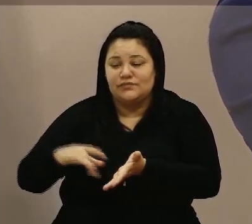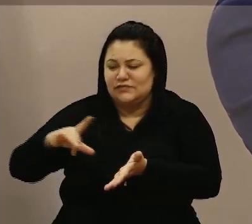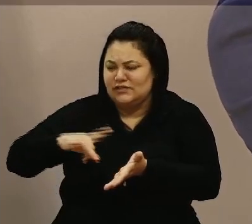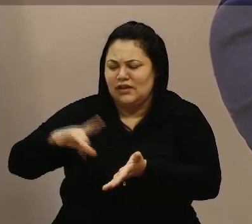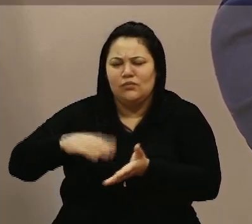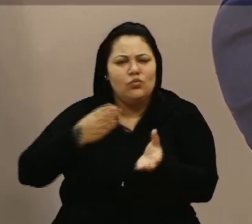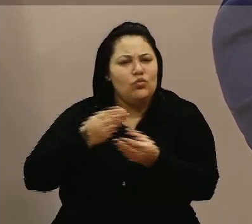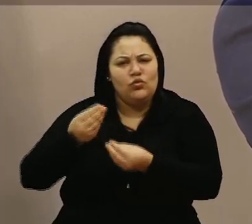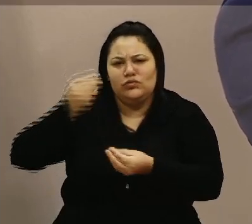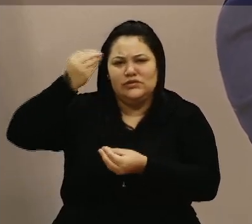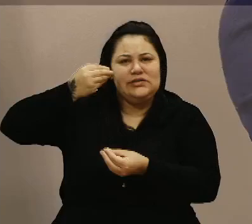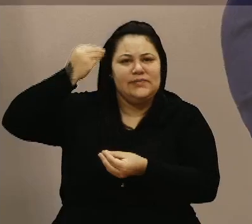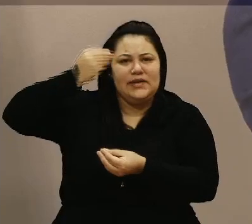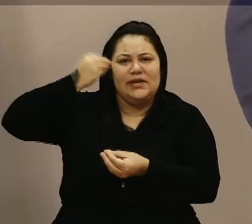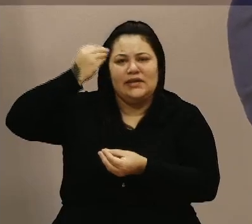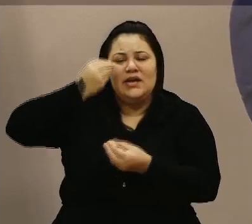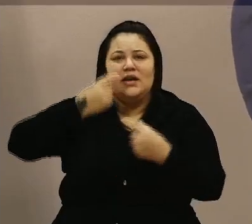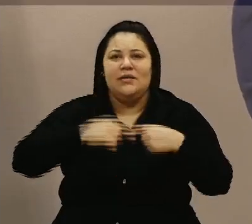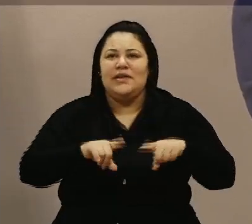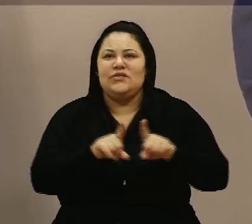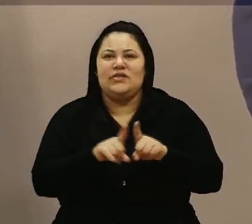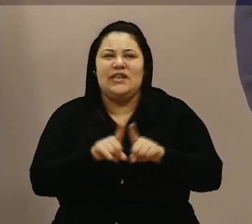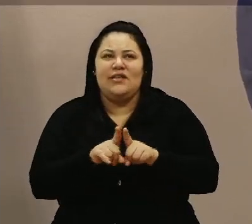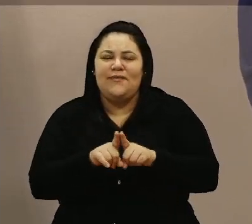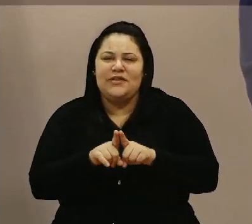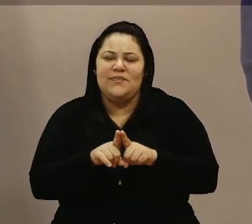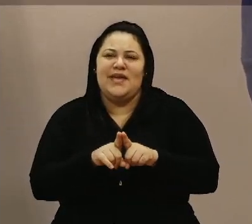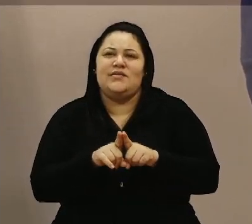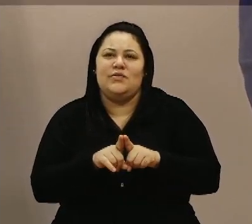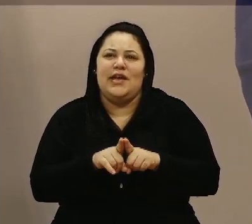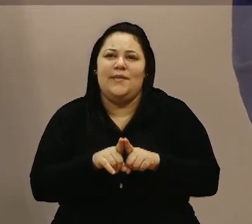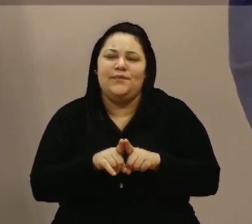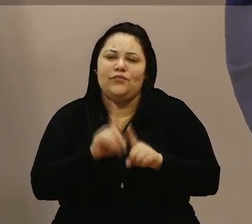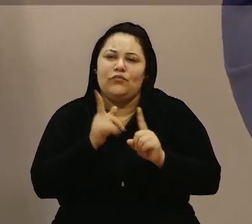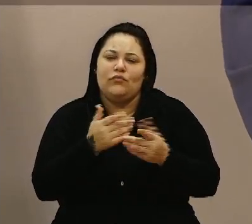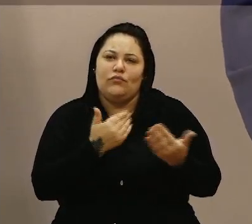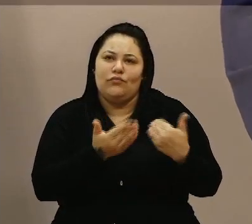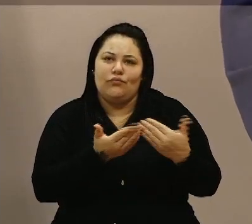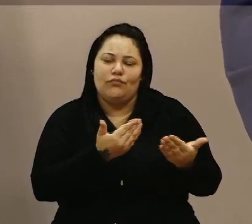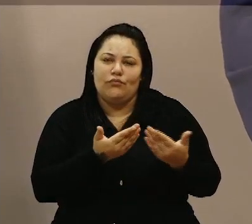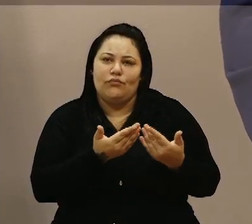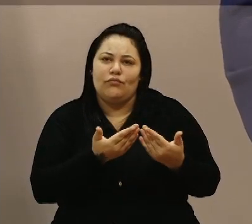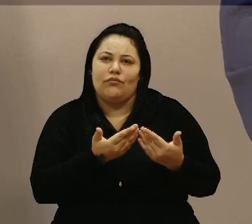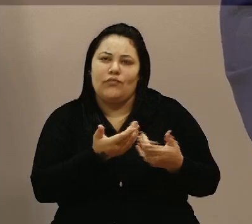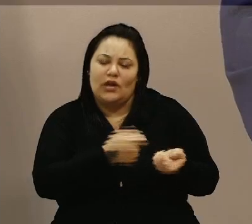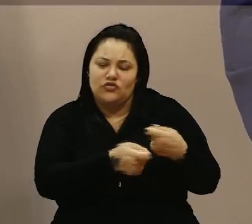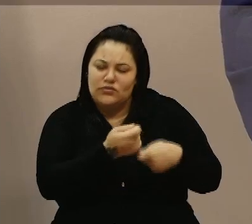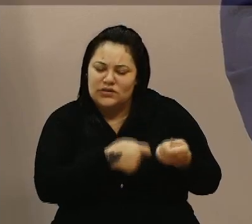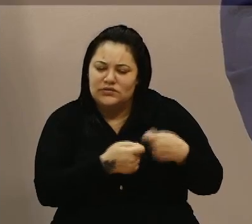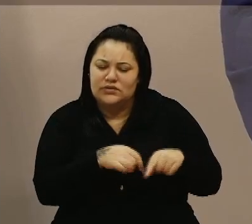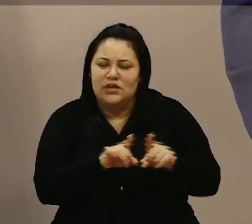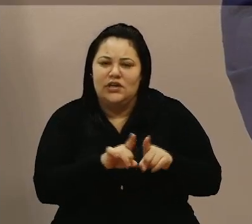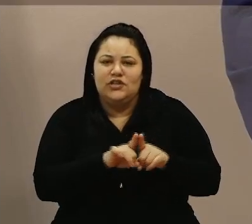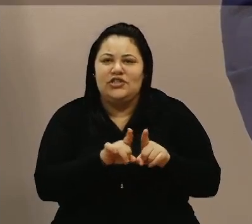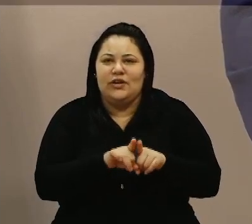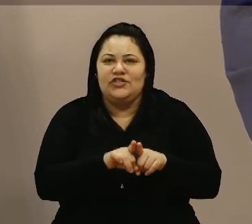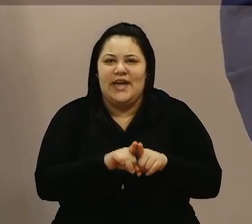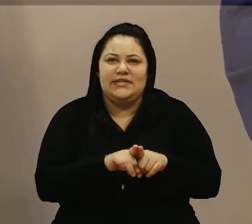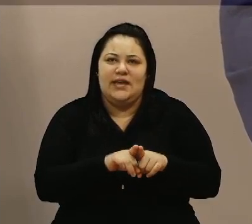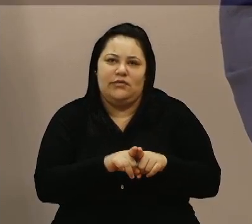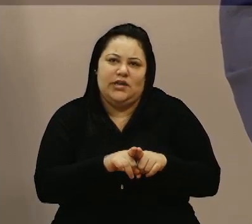vasta experiência, já vem negociando com a empresa Visati desde o último mandato do prefeito